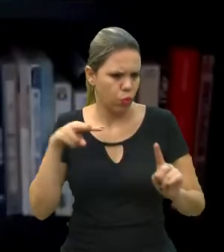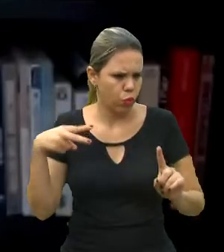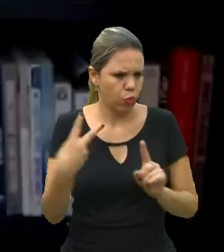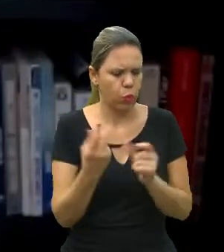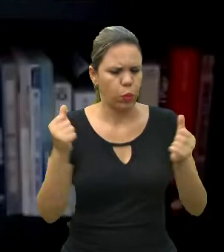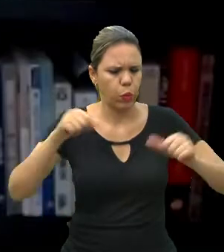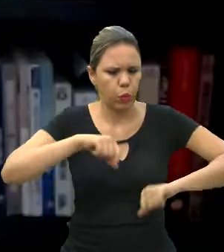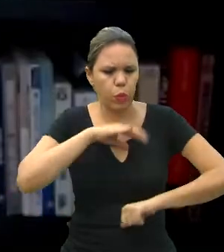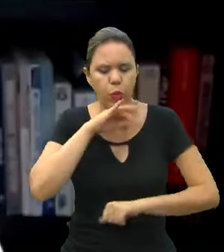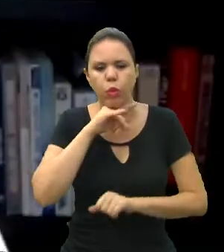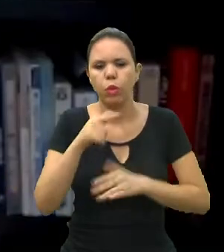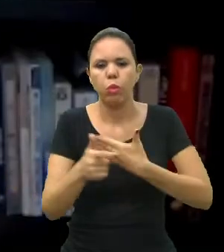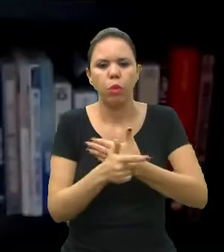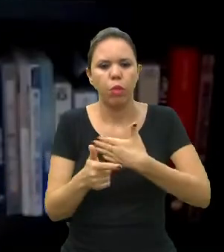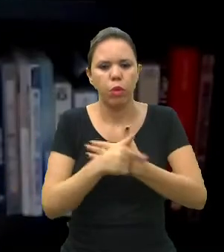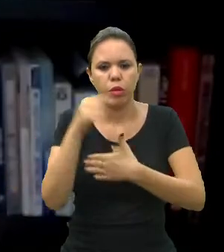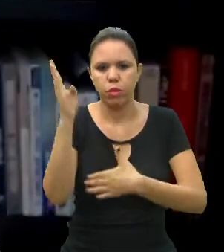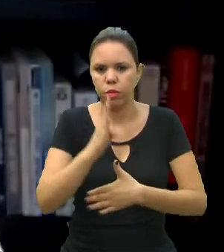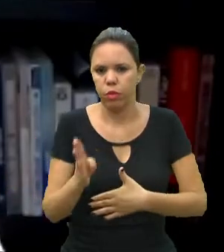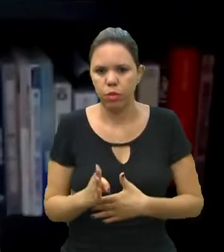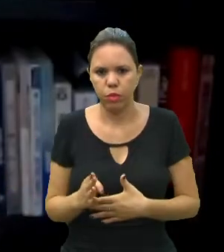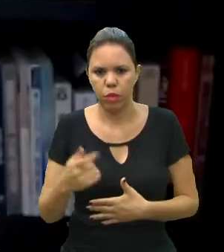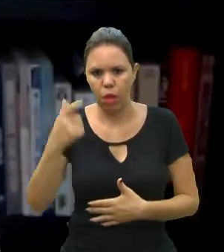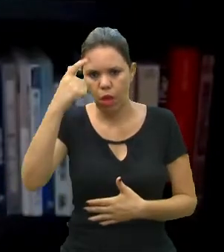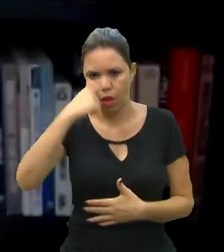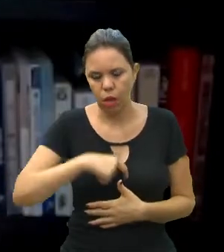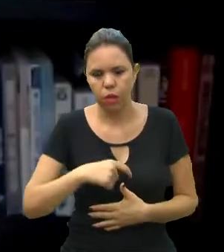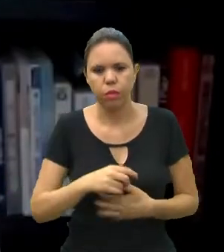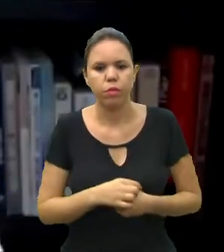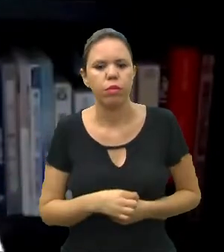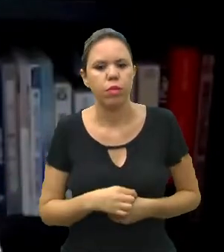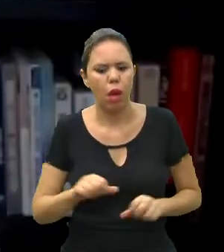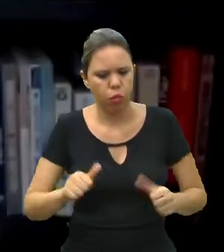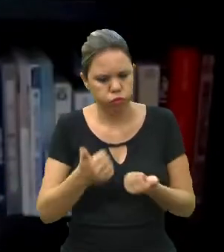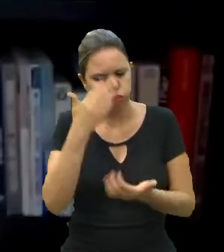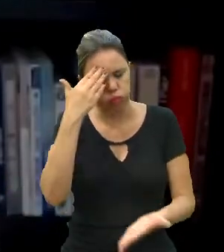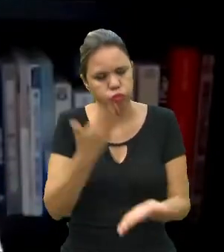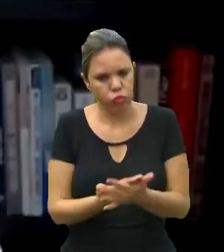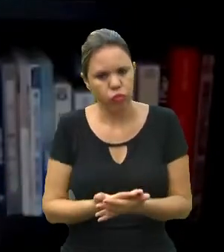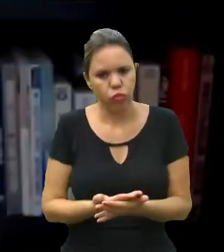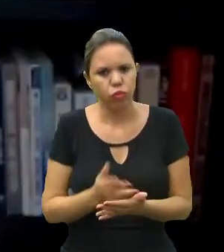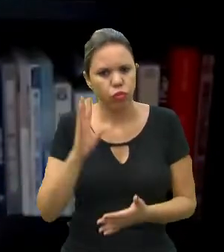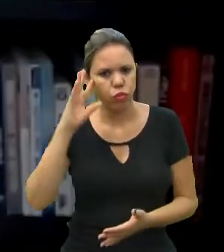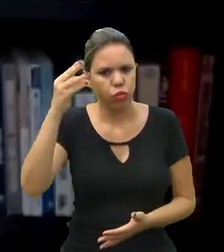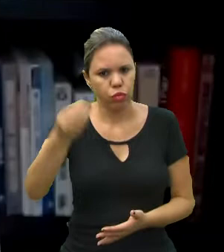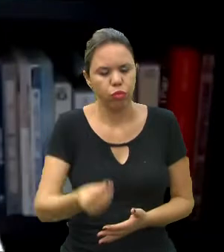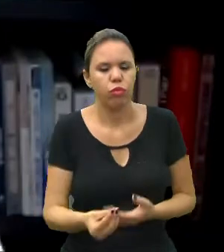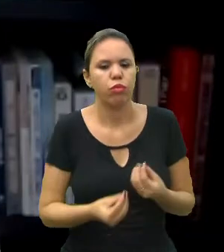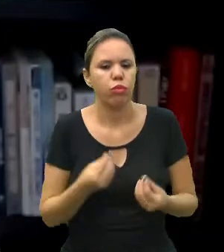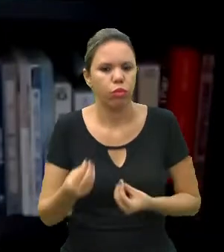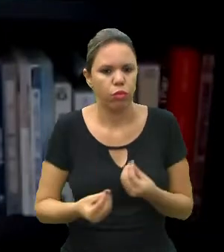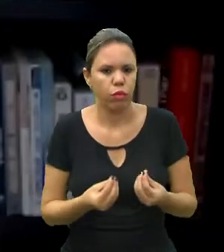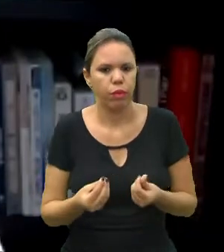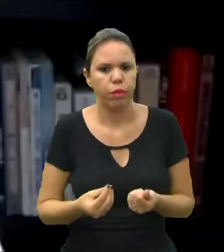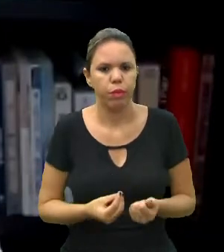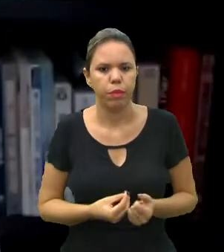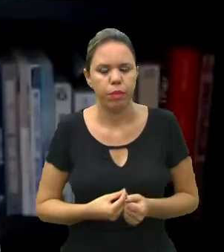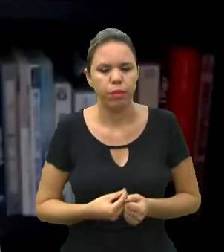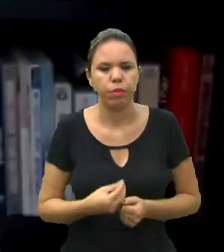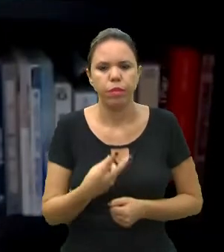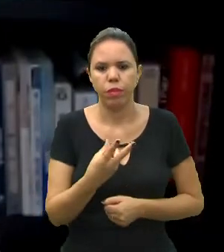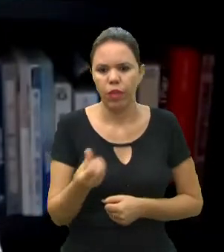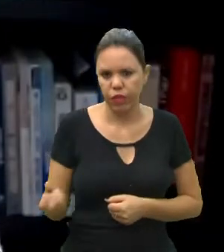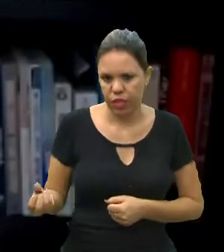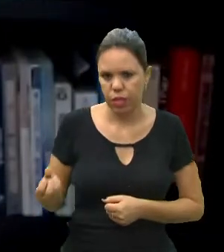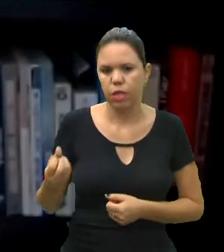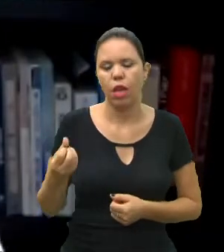um aspecto muito negativo do papel do Brasil. Mariana, eu sou otimista e eu entendo que, como o